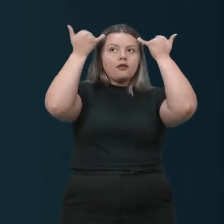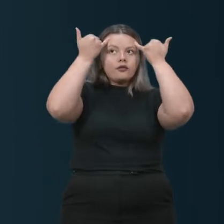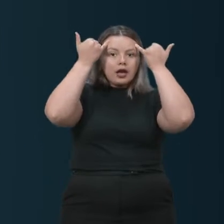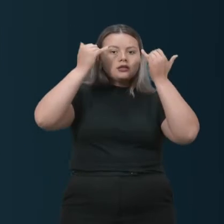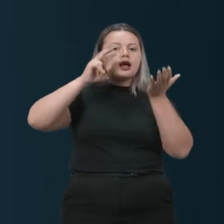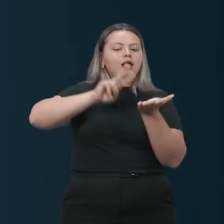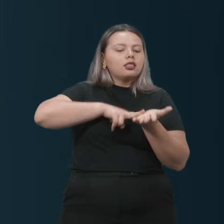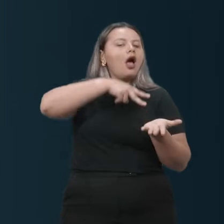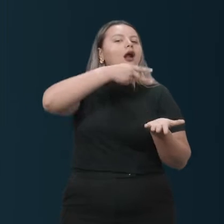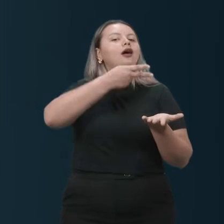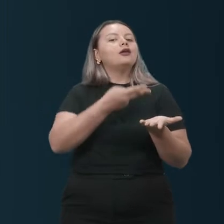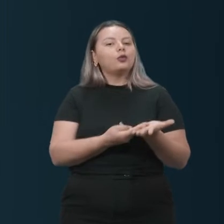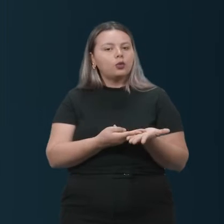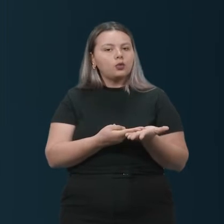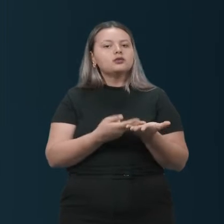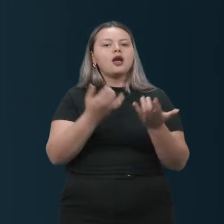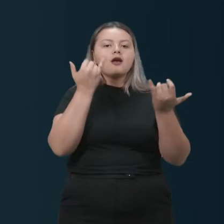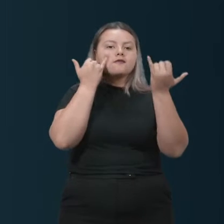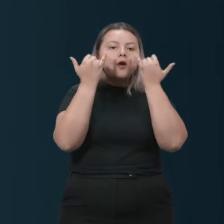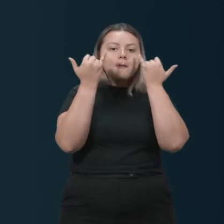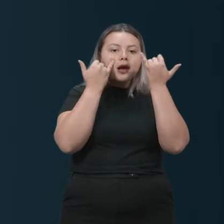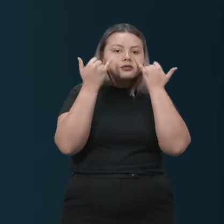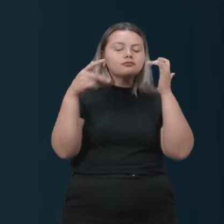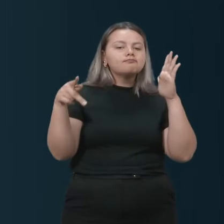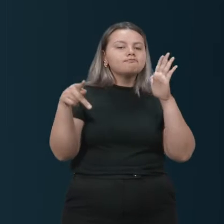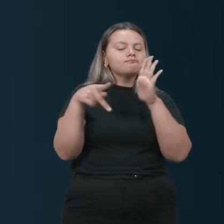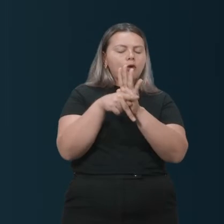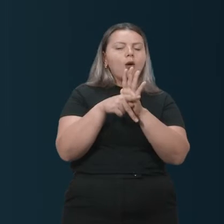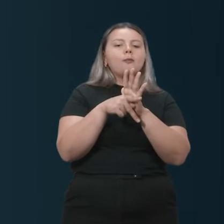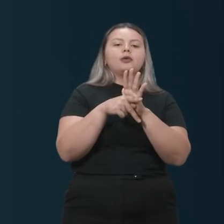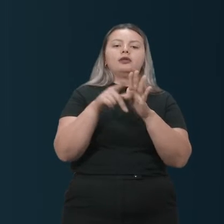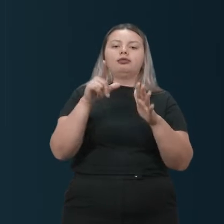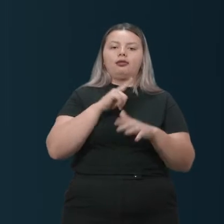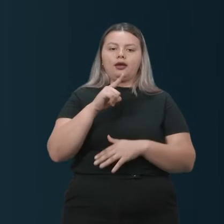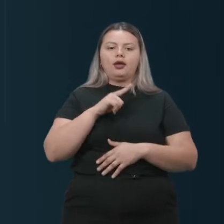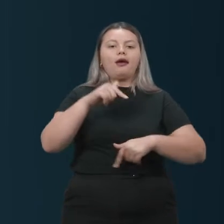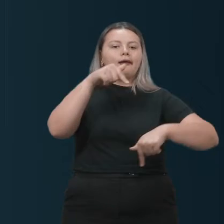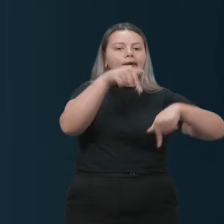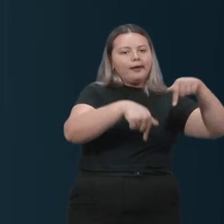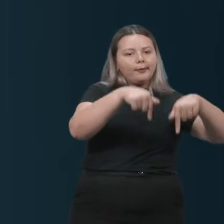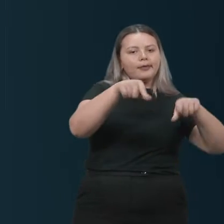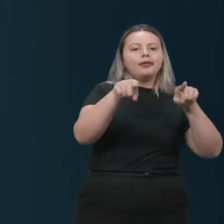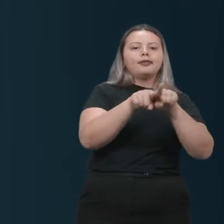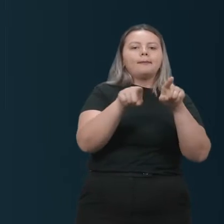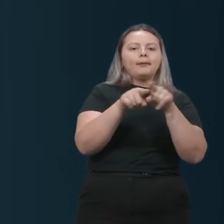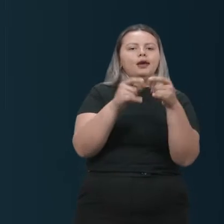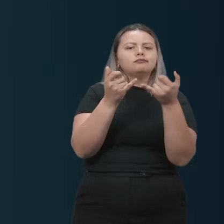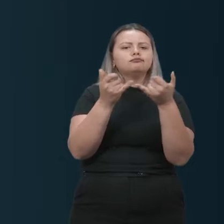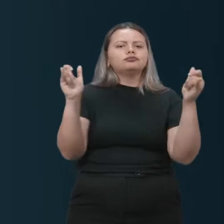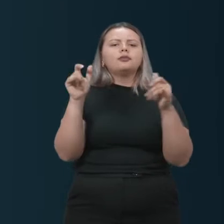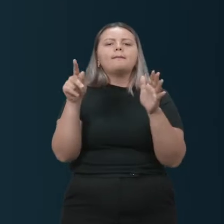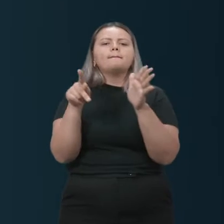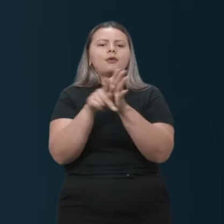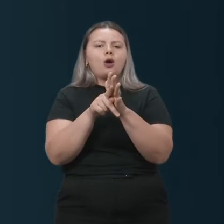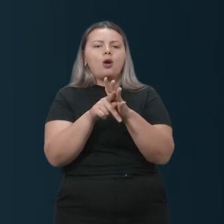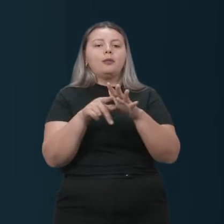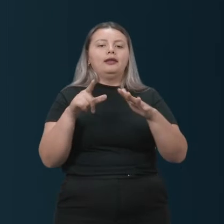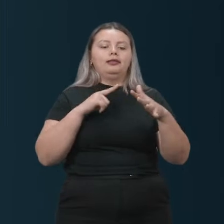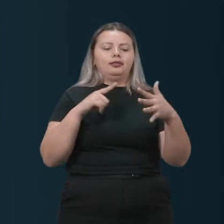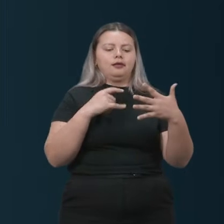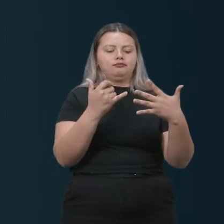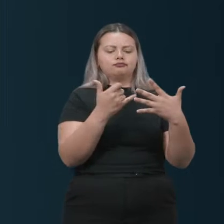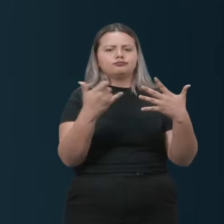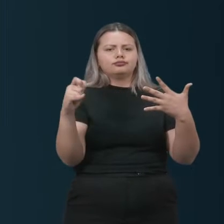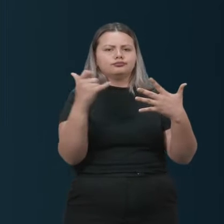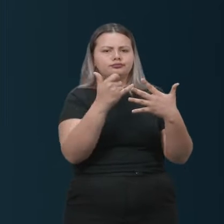e sentidos que a gente percebe em informações químicas e elétricas, que são conduzidas